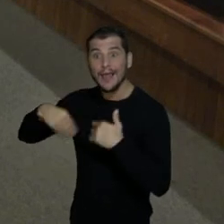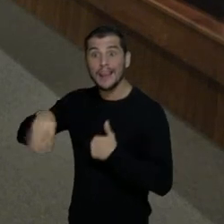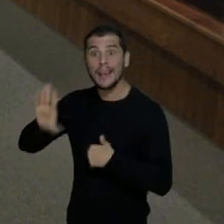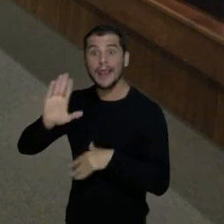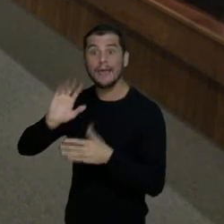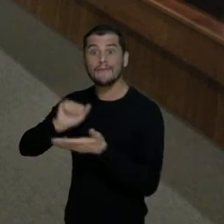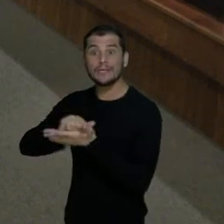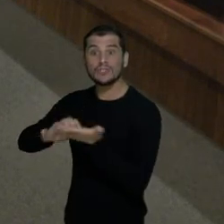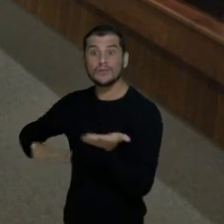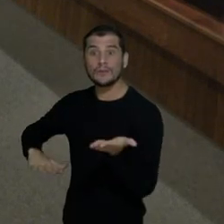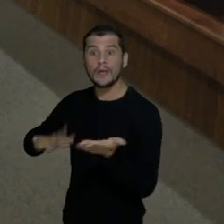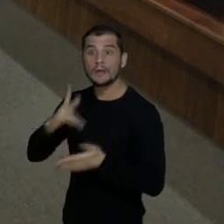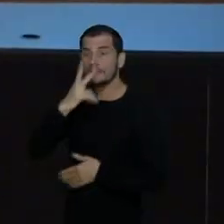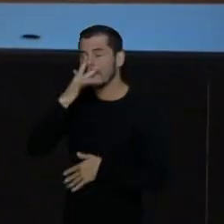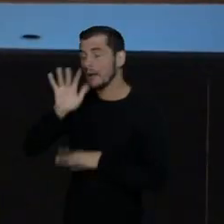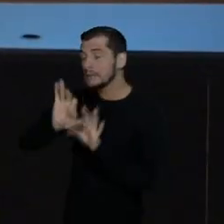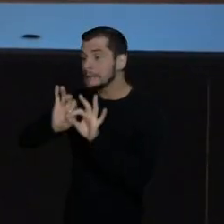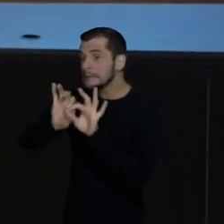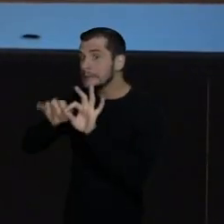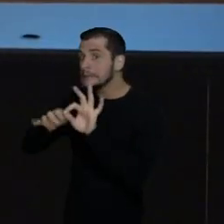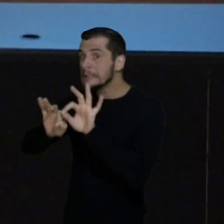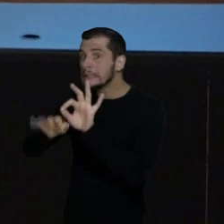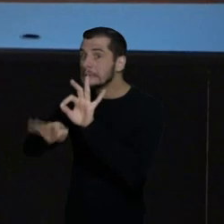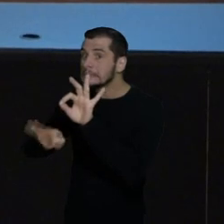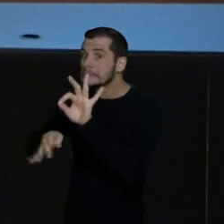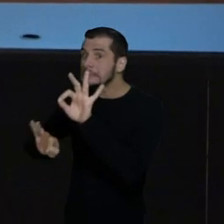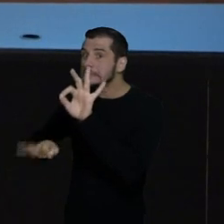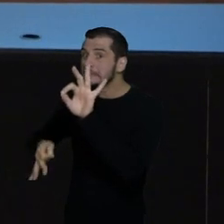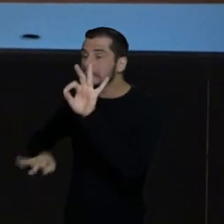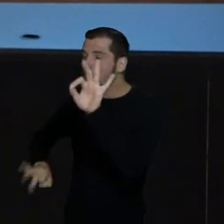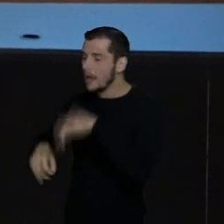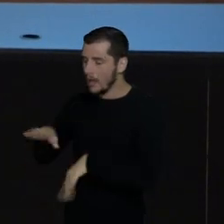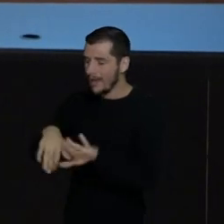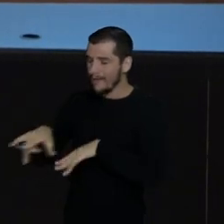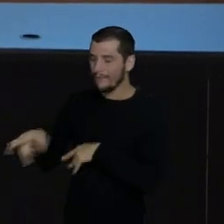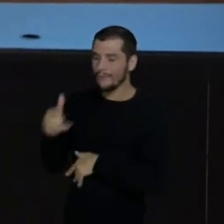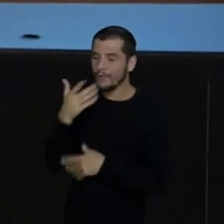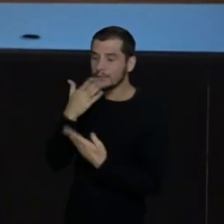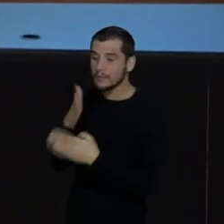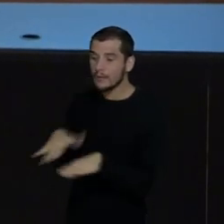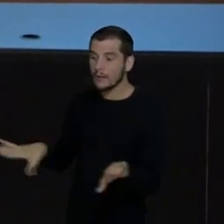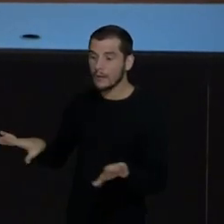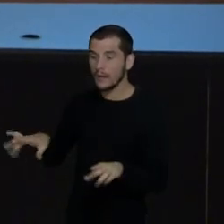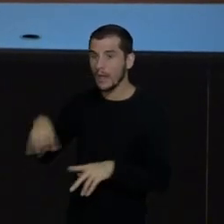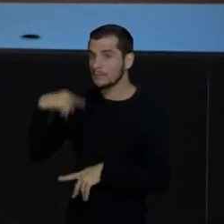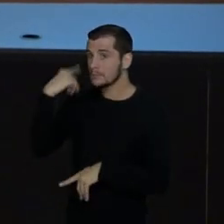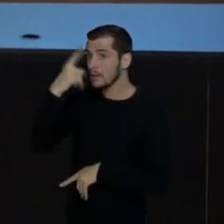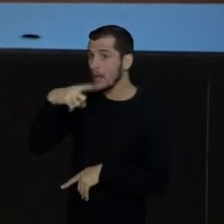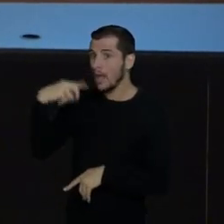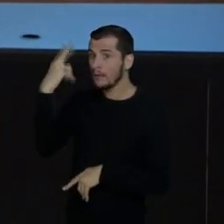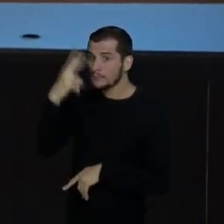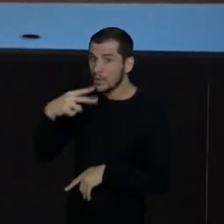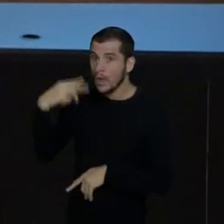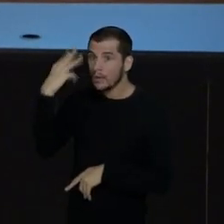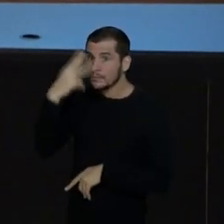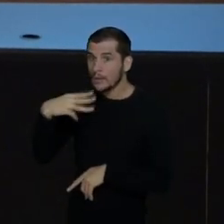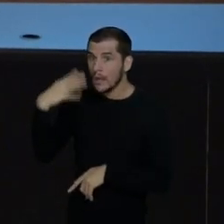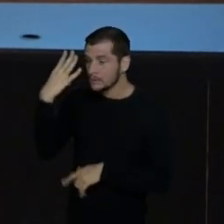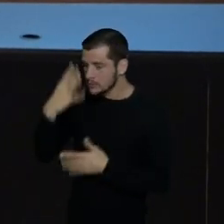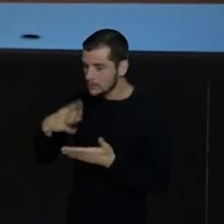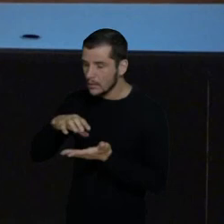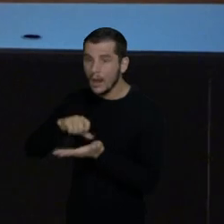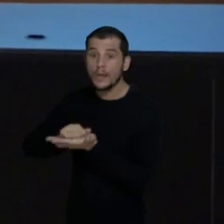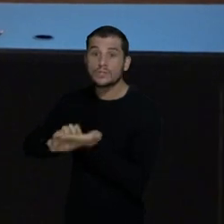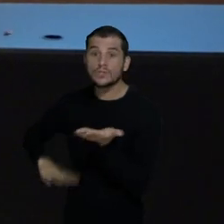intermináveis porque não adianta você ficar do lado horas com a criança não vai sair a tarefa vai chegar o momento que a mãe vai fazer a